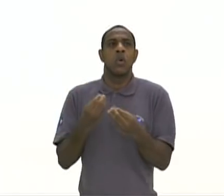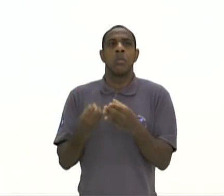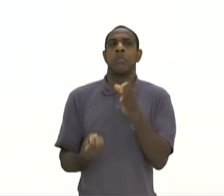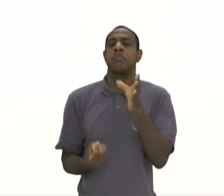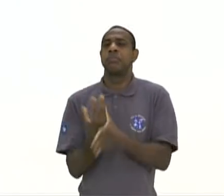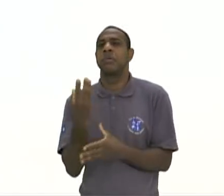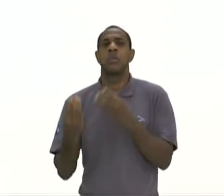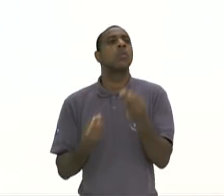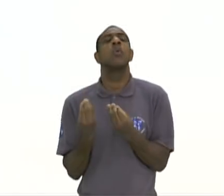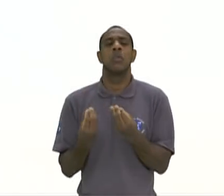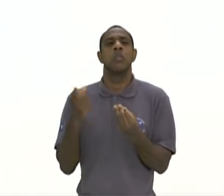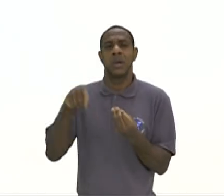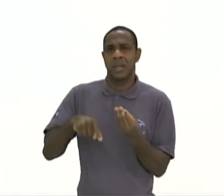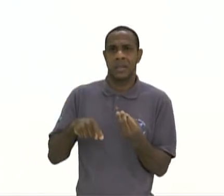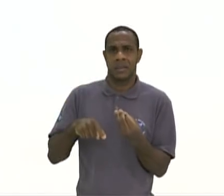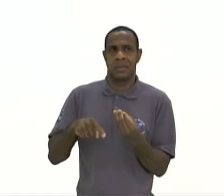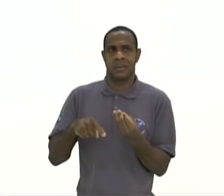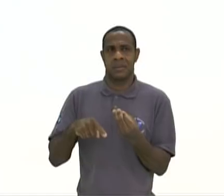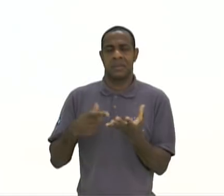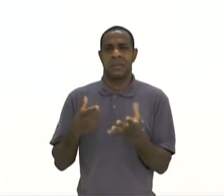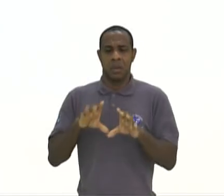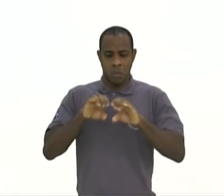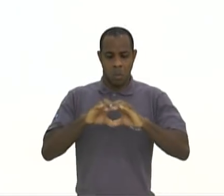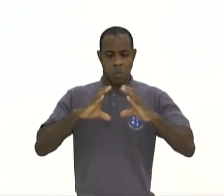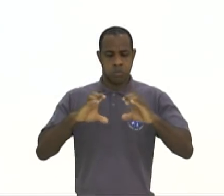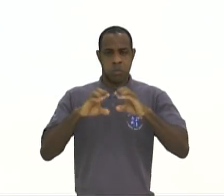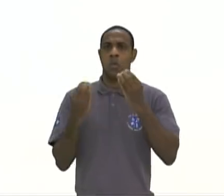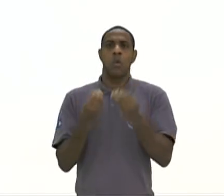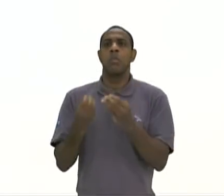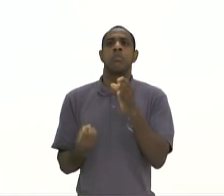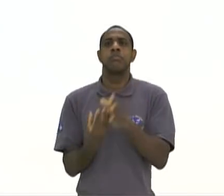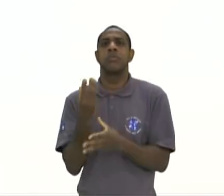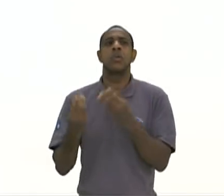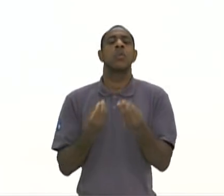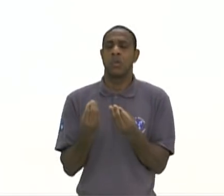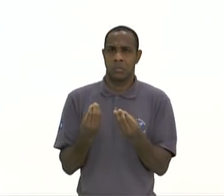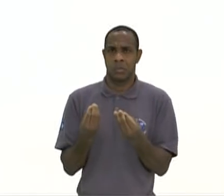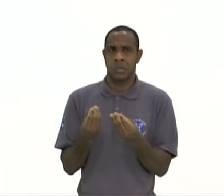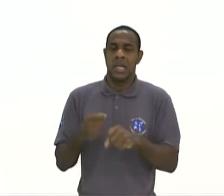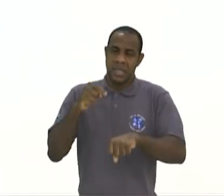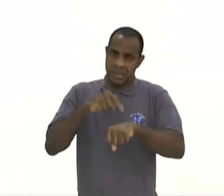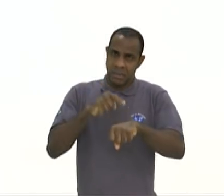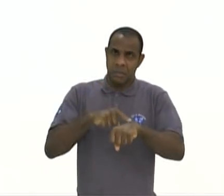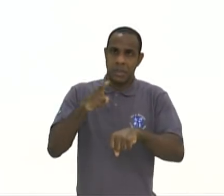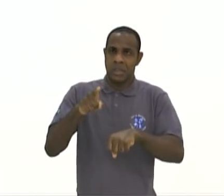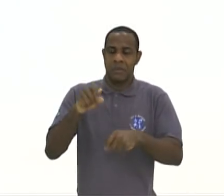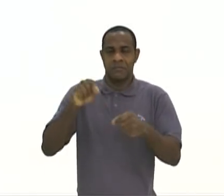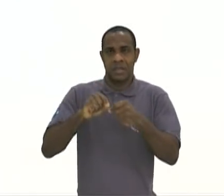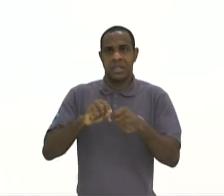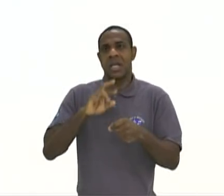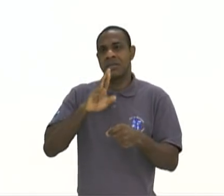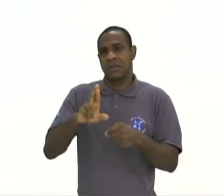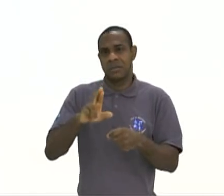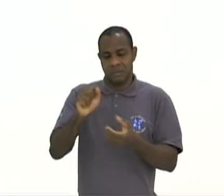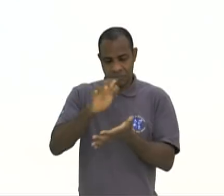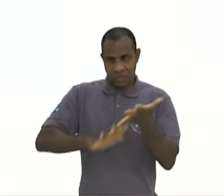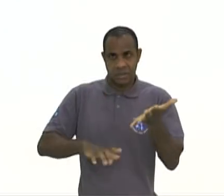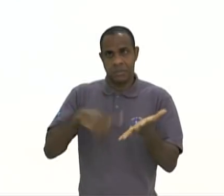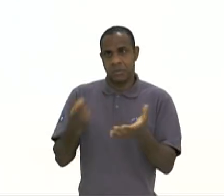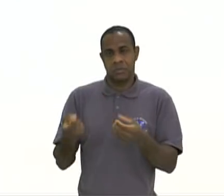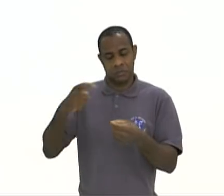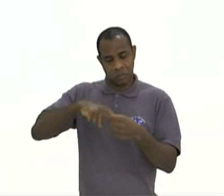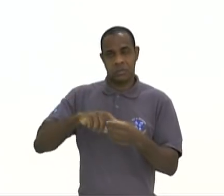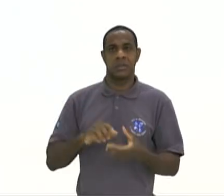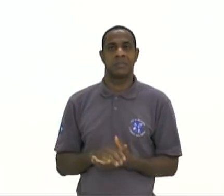funcionar esse mecanismo muscular de agonista e antagonista? Um tempinho para vocês realizar esse exercício aí e já voltamos.